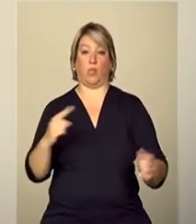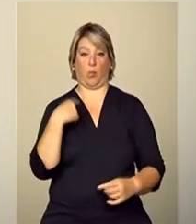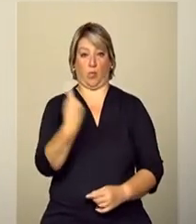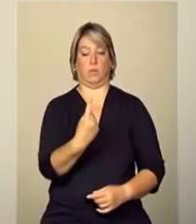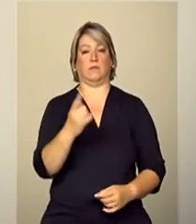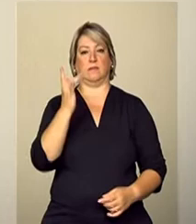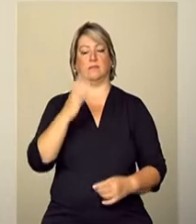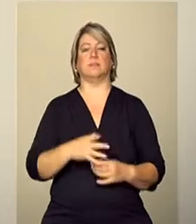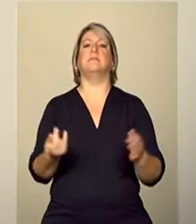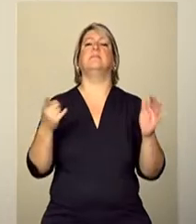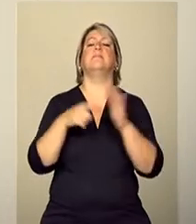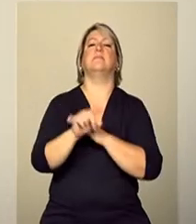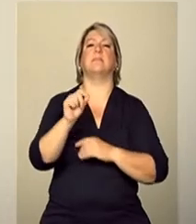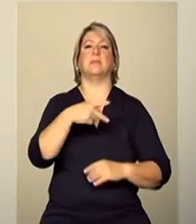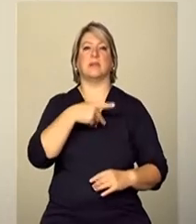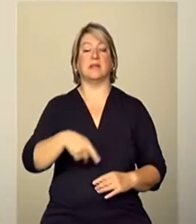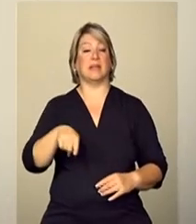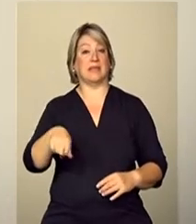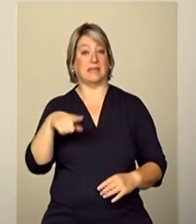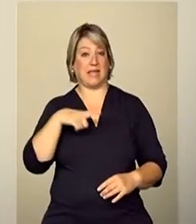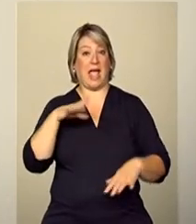de violência